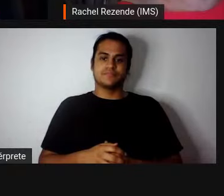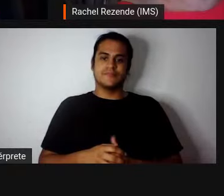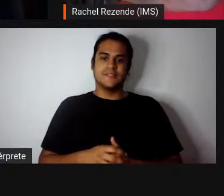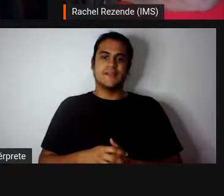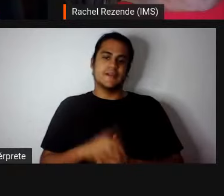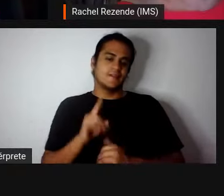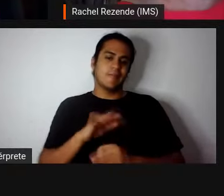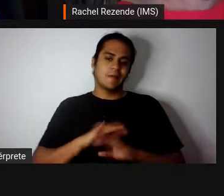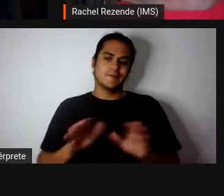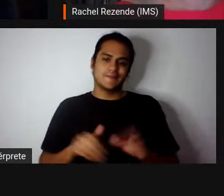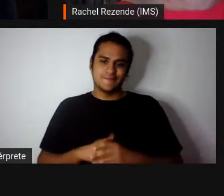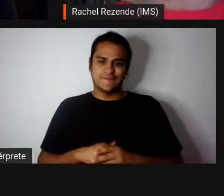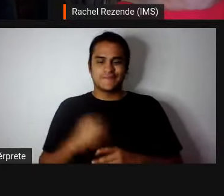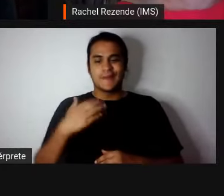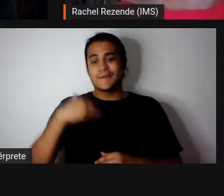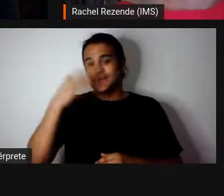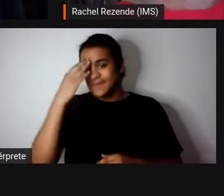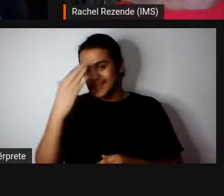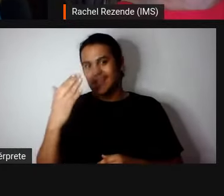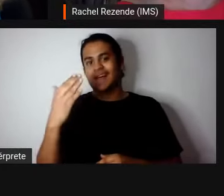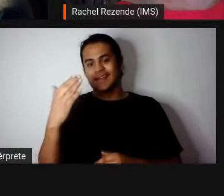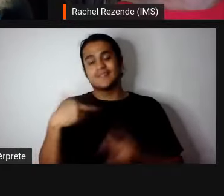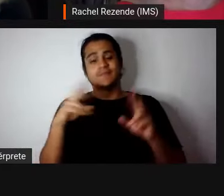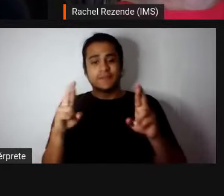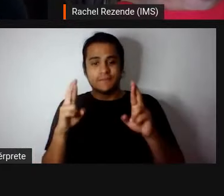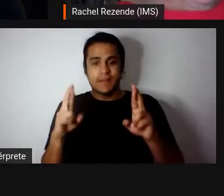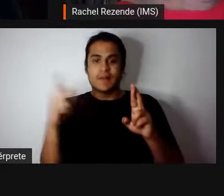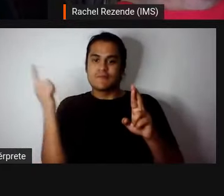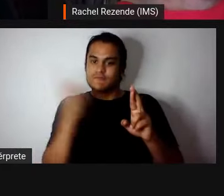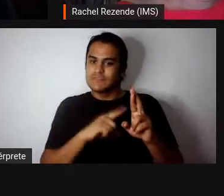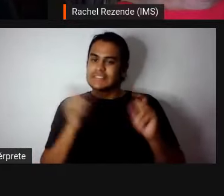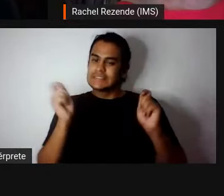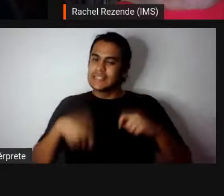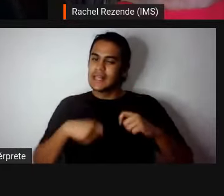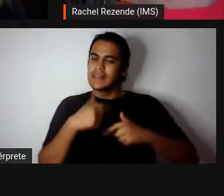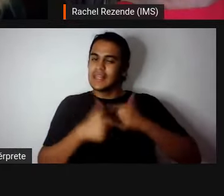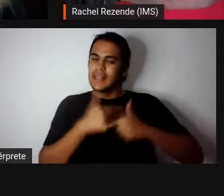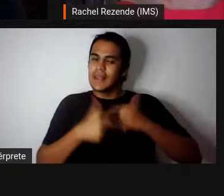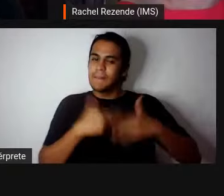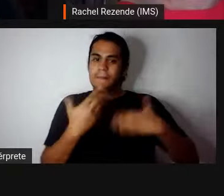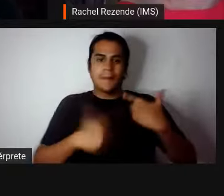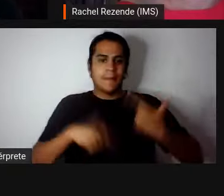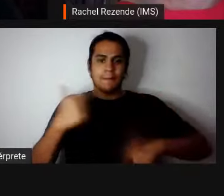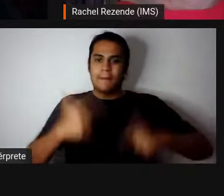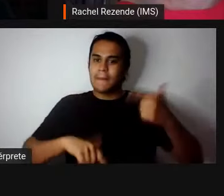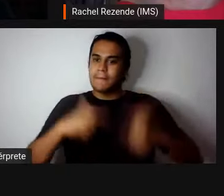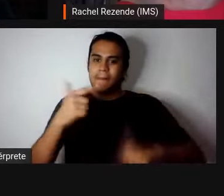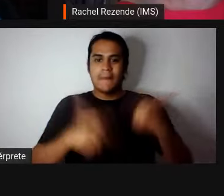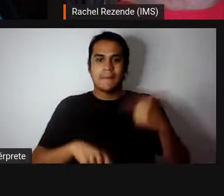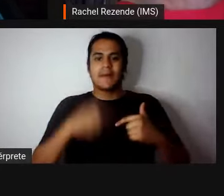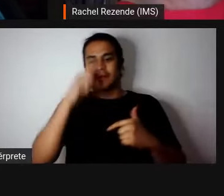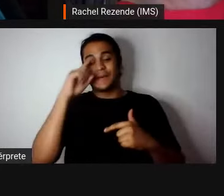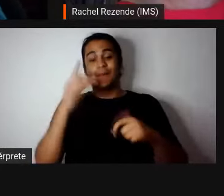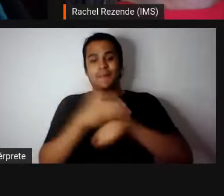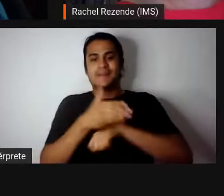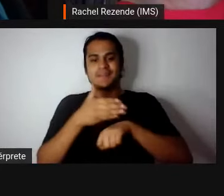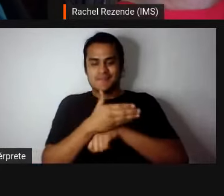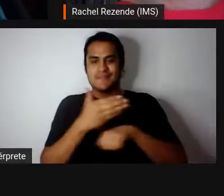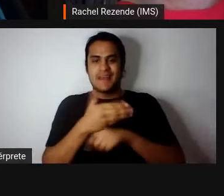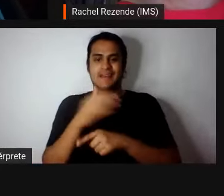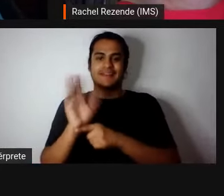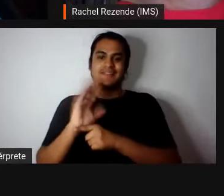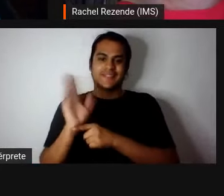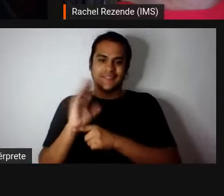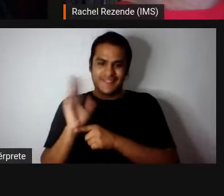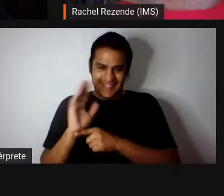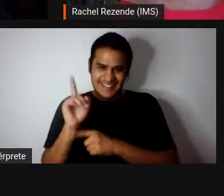E é isso. Tá, obrigada, Maureen, espero que a gente possa fazer muitas coisas. Eu participei lá do vídeo longuíssimo,